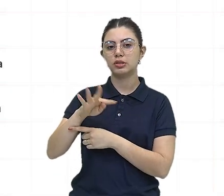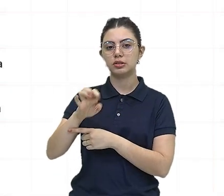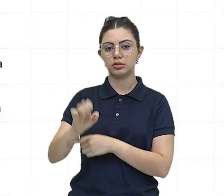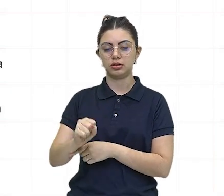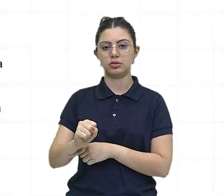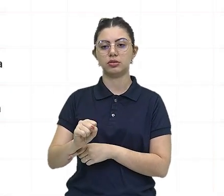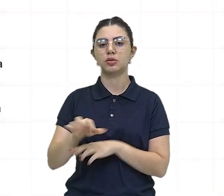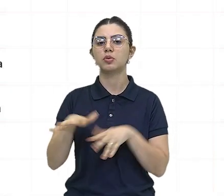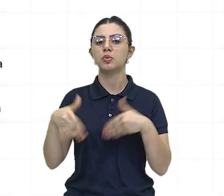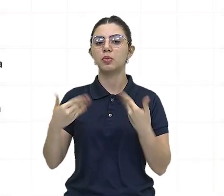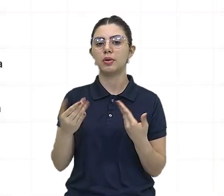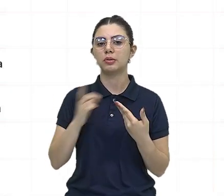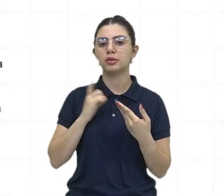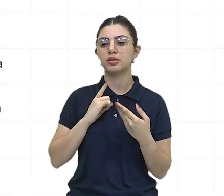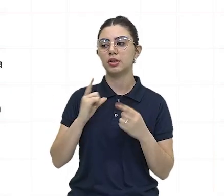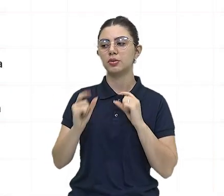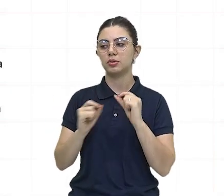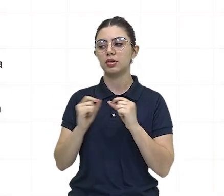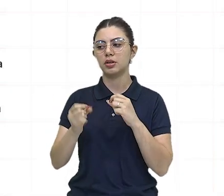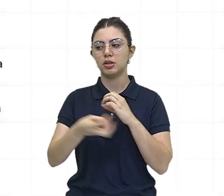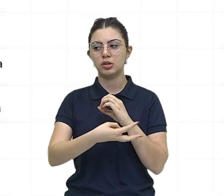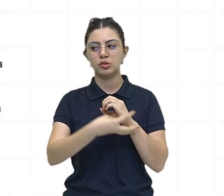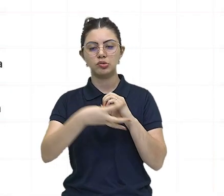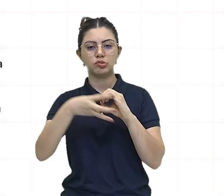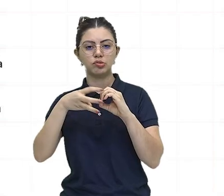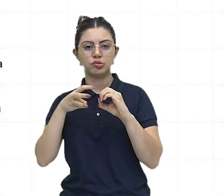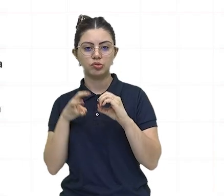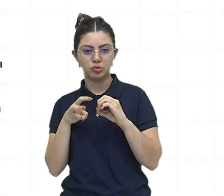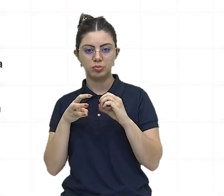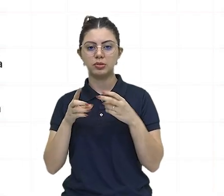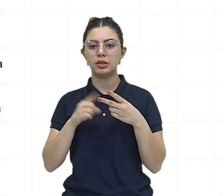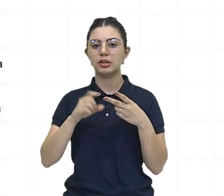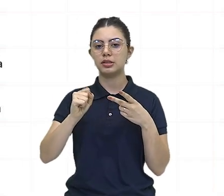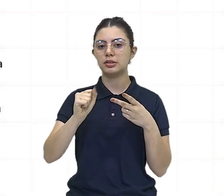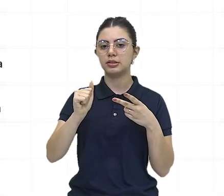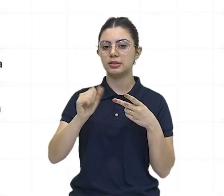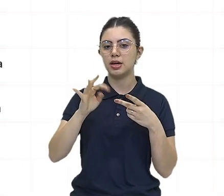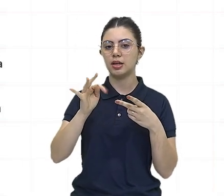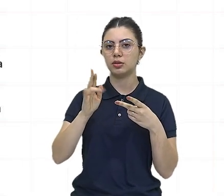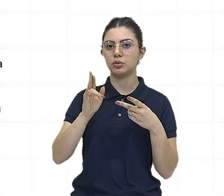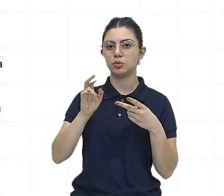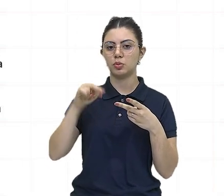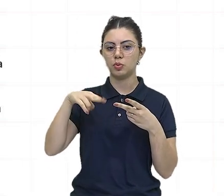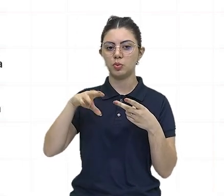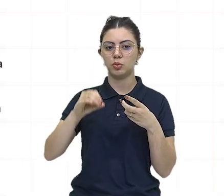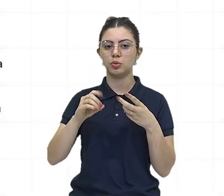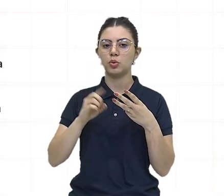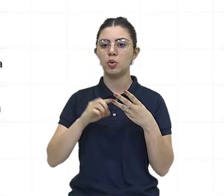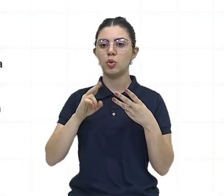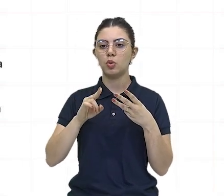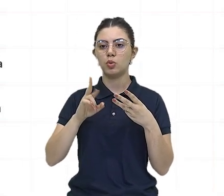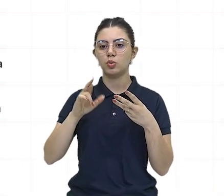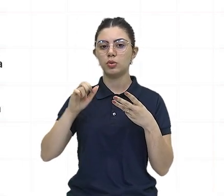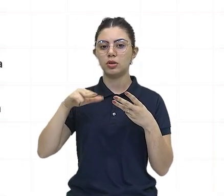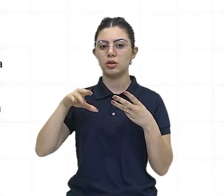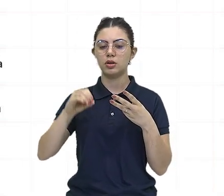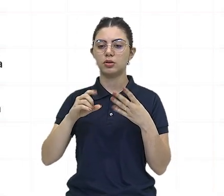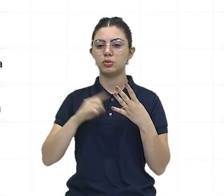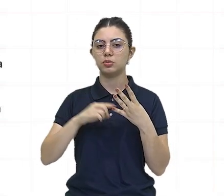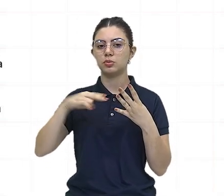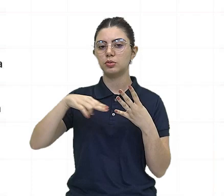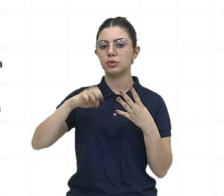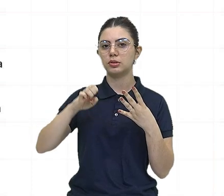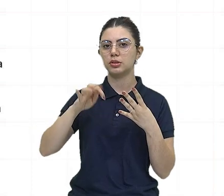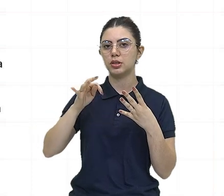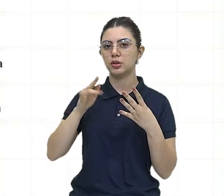planetas? Júpiter, Saturno, Urano e Netuno. Esses são planetas que são muito maiores do que os